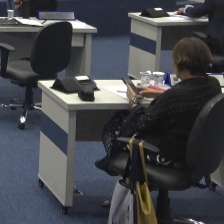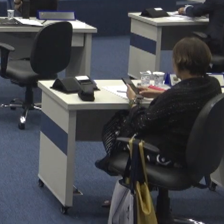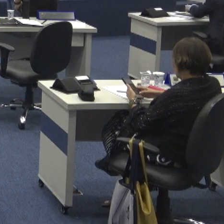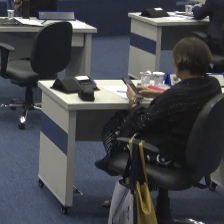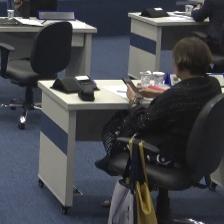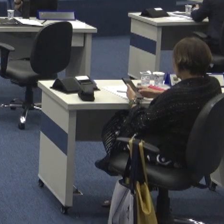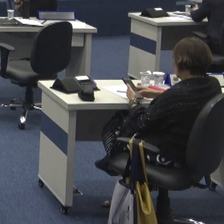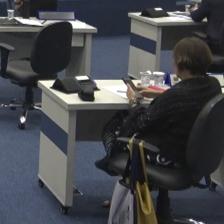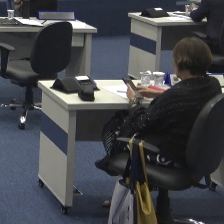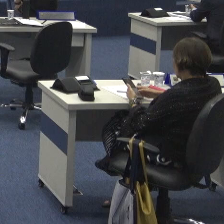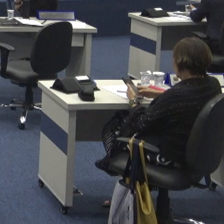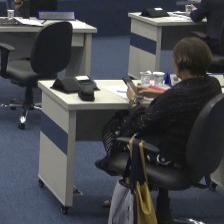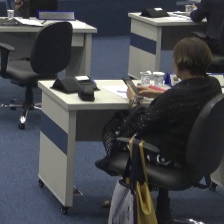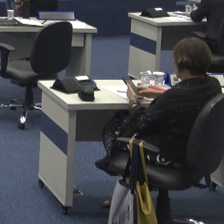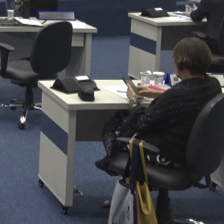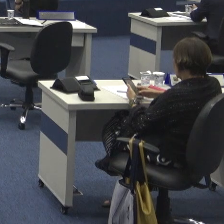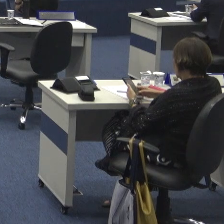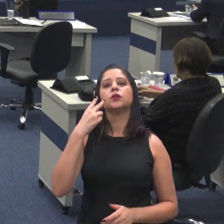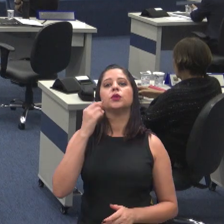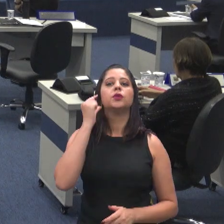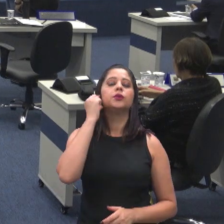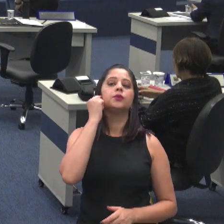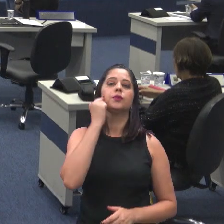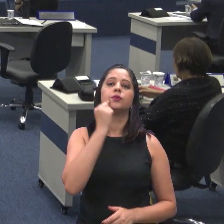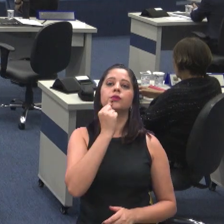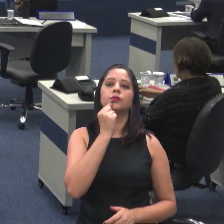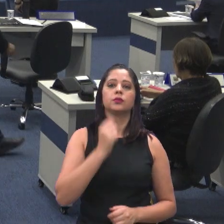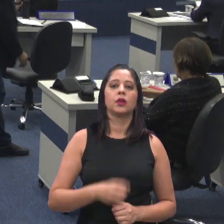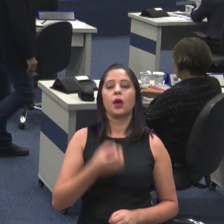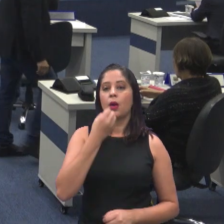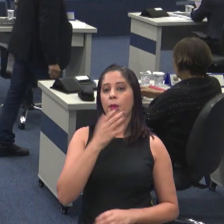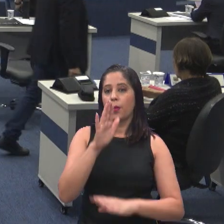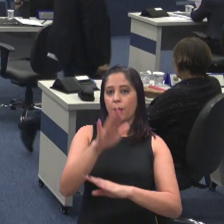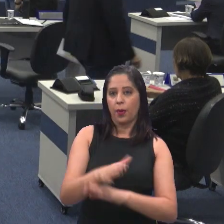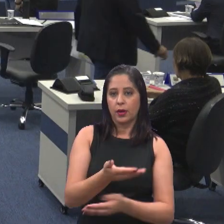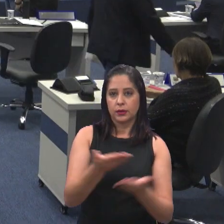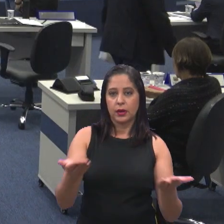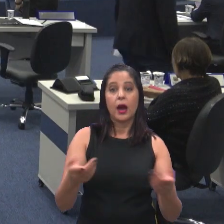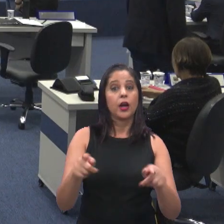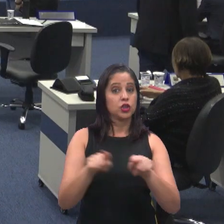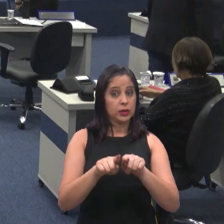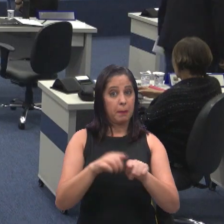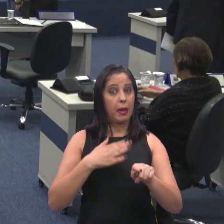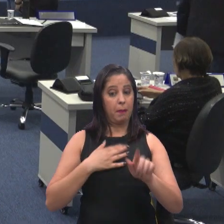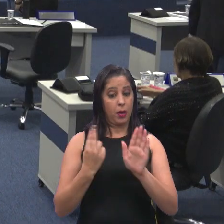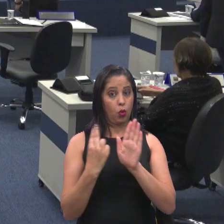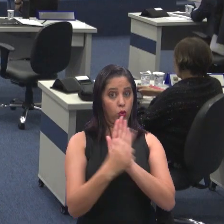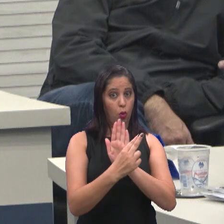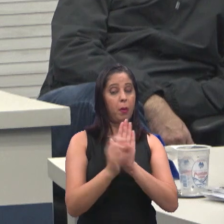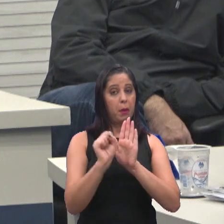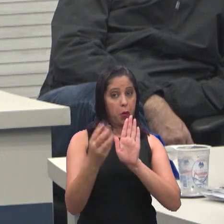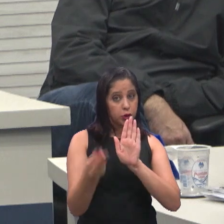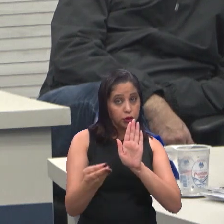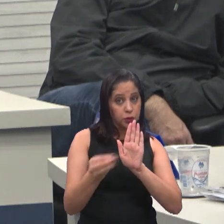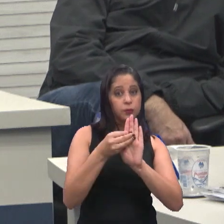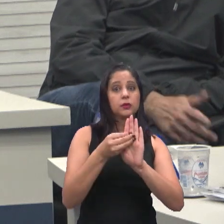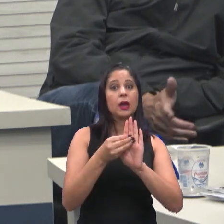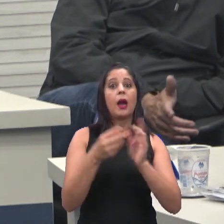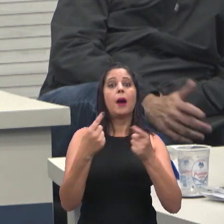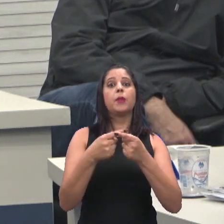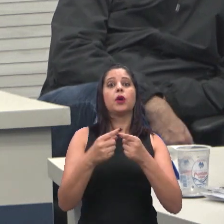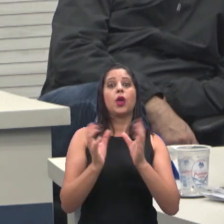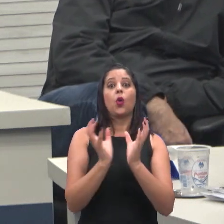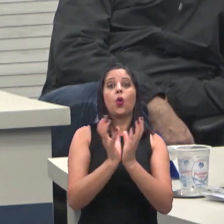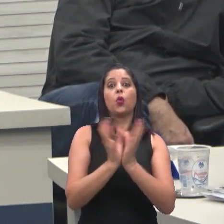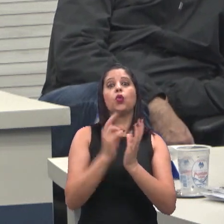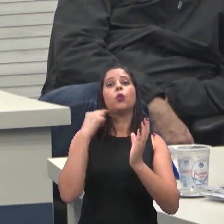Questão de ordem, vereador Gilson Campos. Boa tarde, senhor presidente. Também gostaria de colocar meu nome na Frente Parlamentar de Defesa da Vida e da